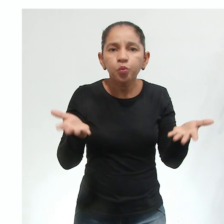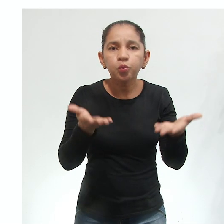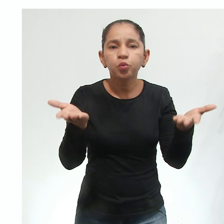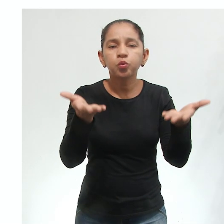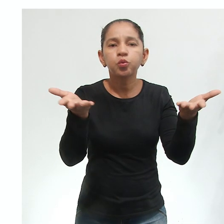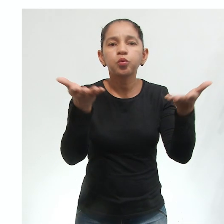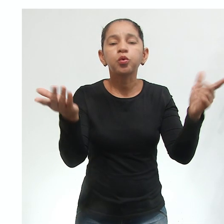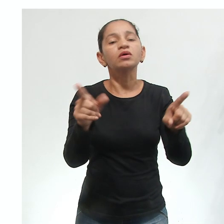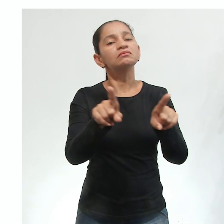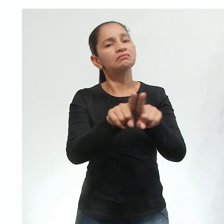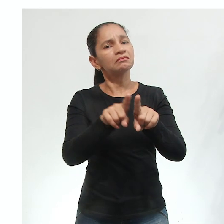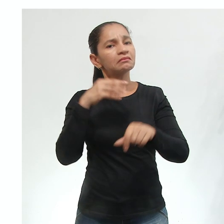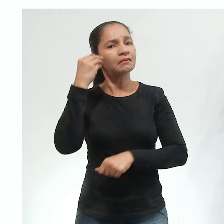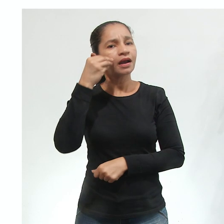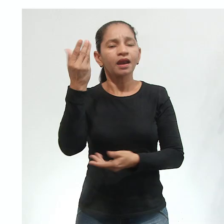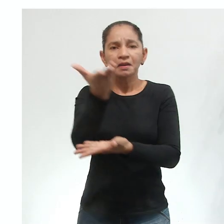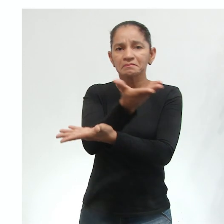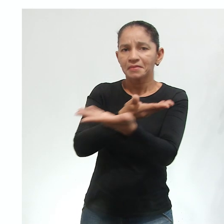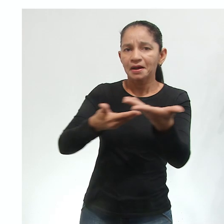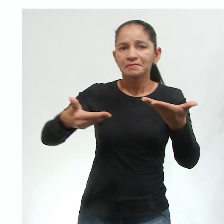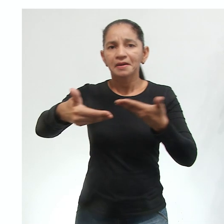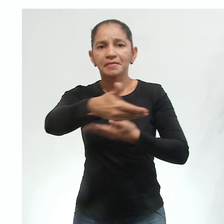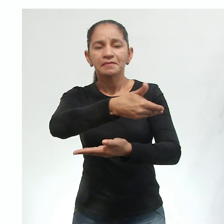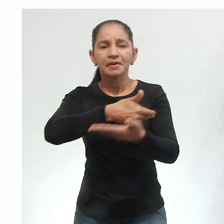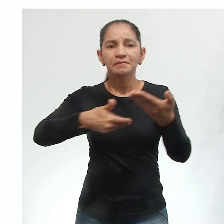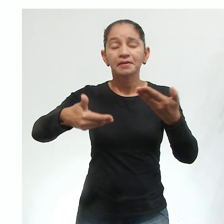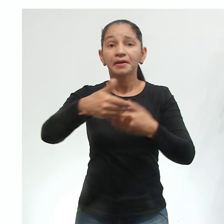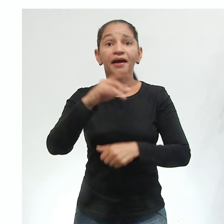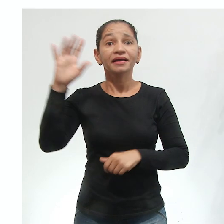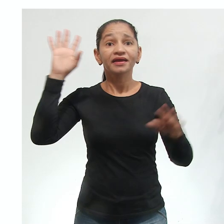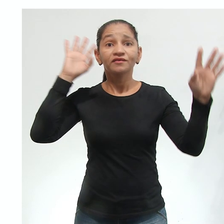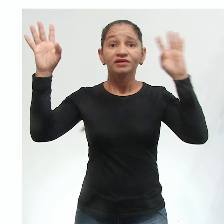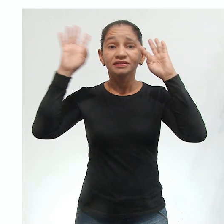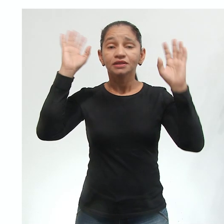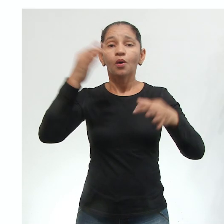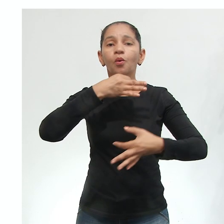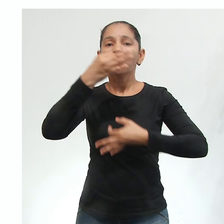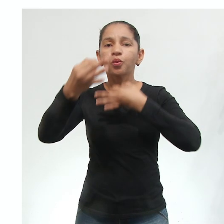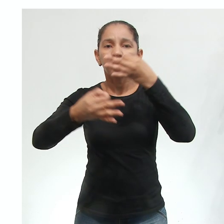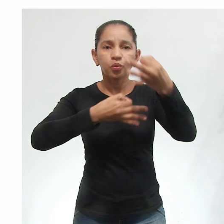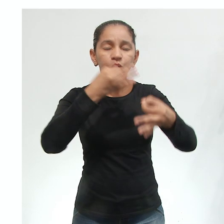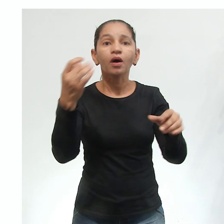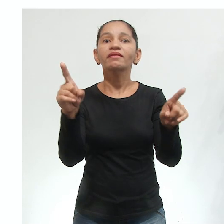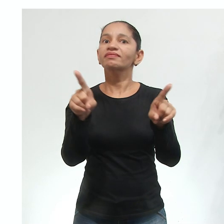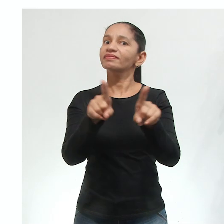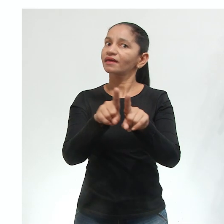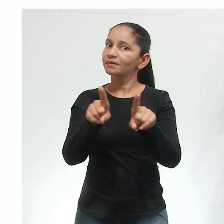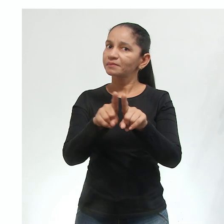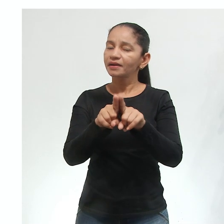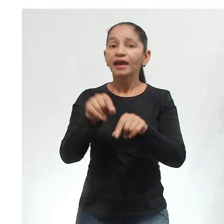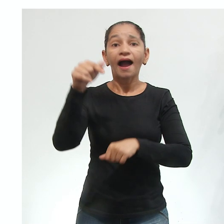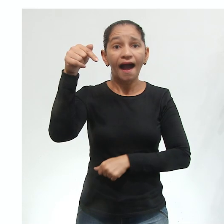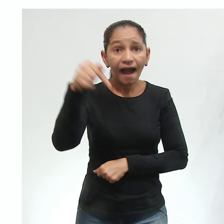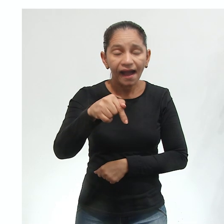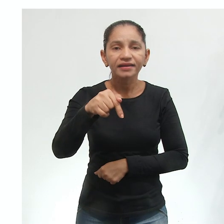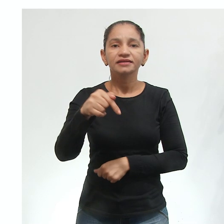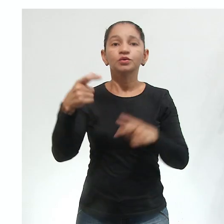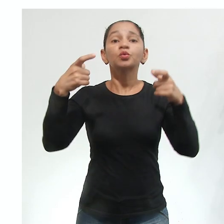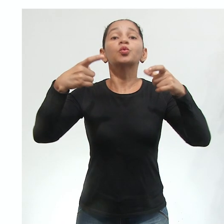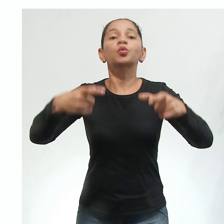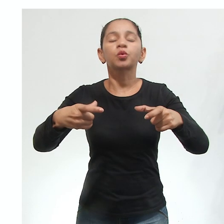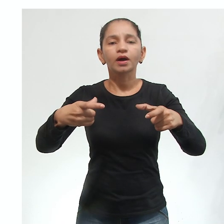promover diálogo e troca de experiências e reflexão crítica, envolvimento e participação, construir um espaço de